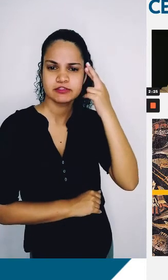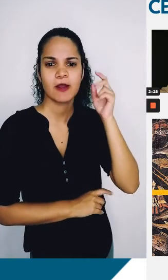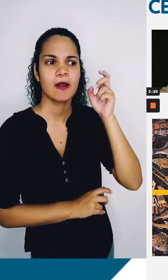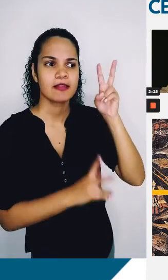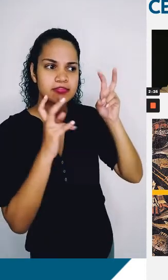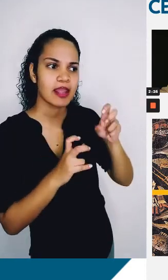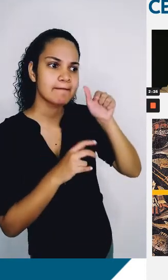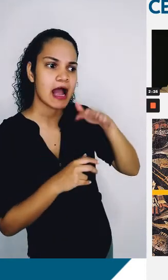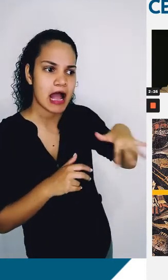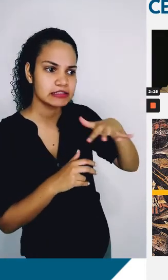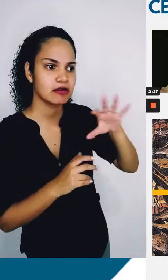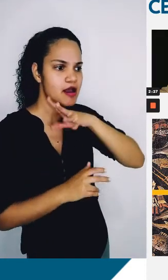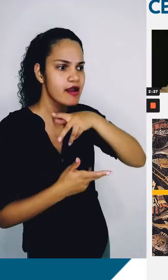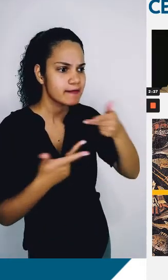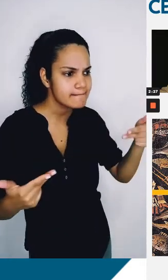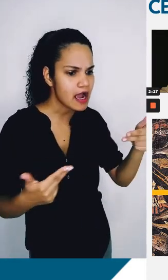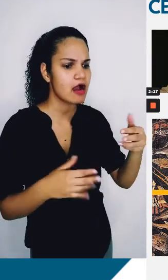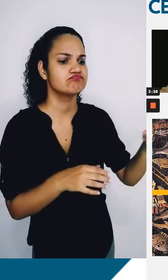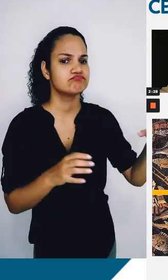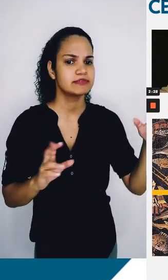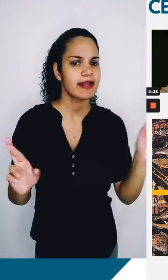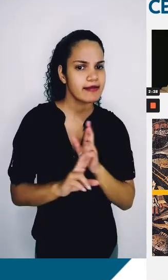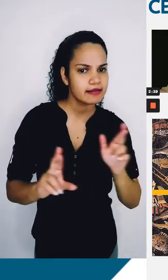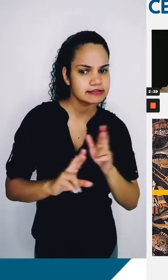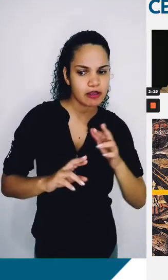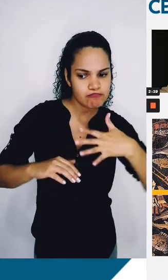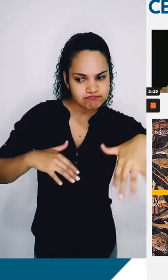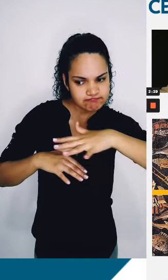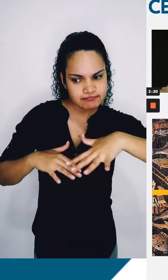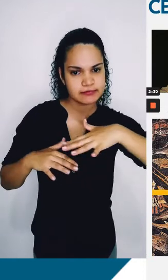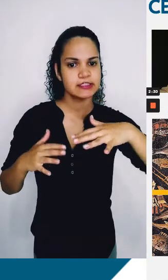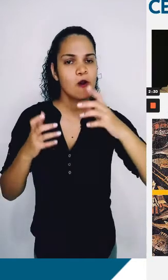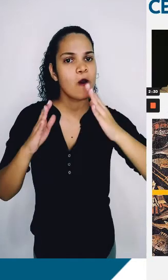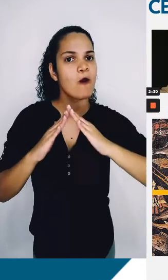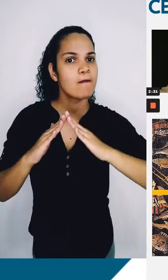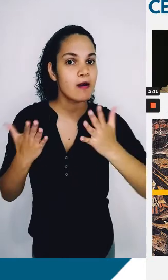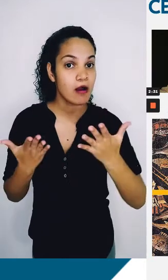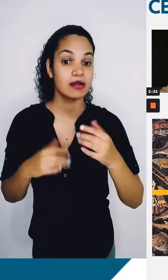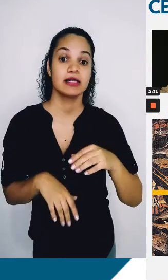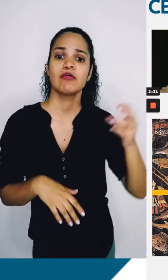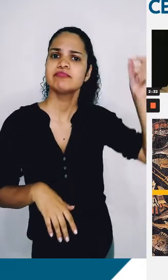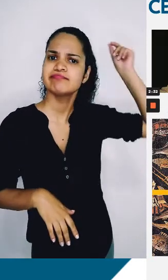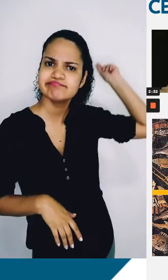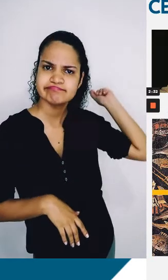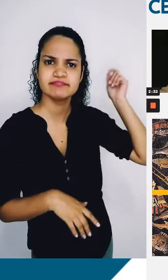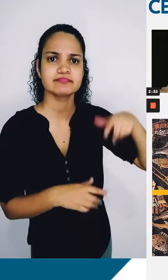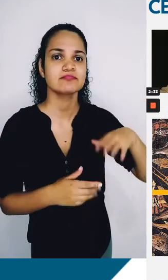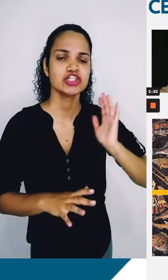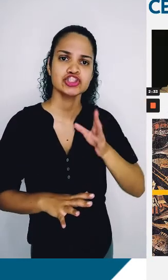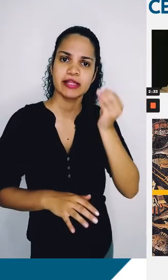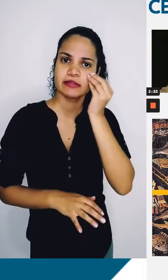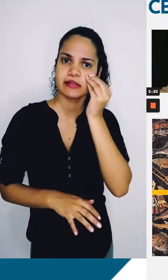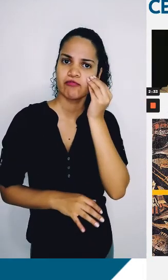abordando temas relacionados aos animais, as relações entre os animais com o meio ambiente. O homem, desde os